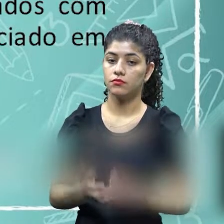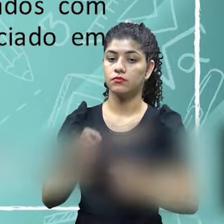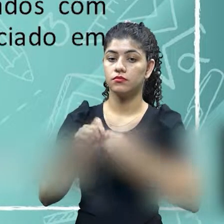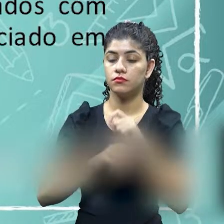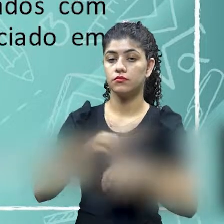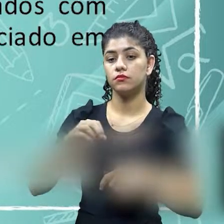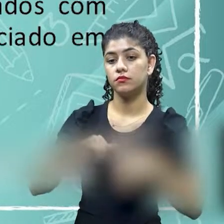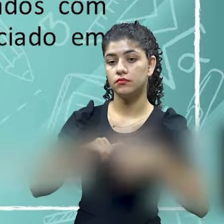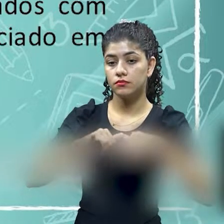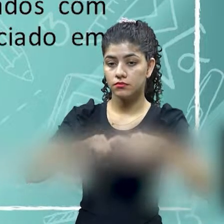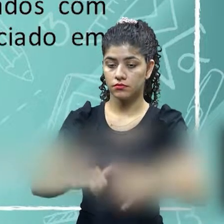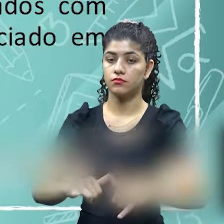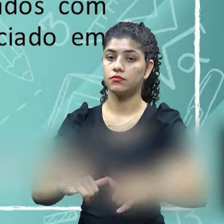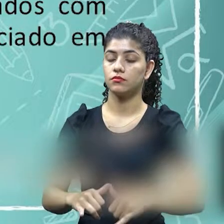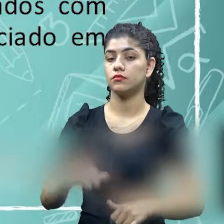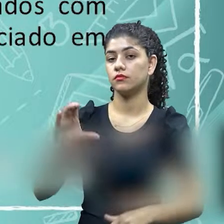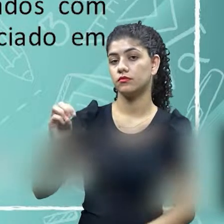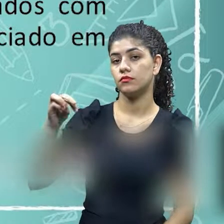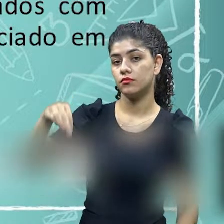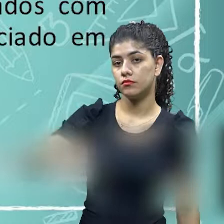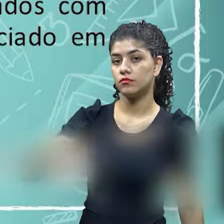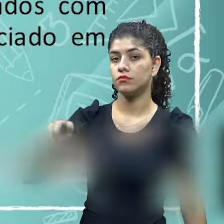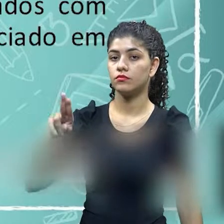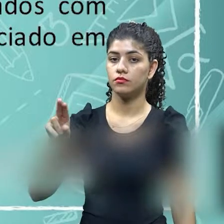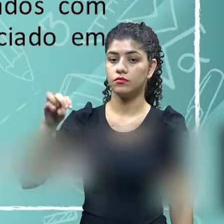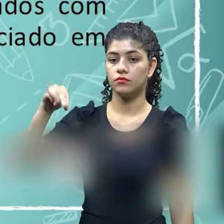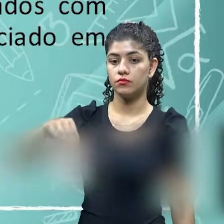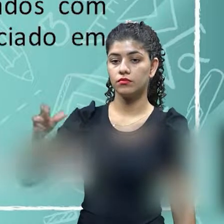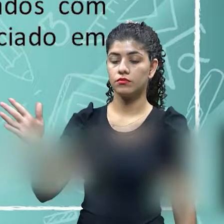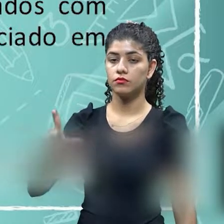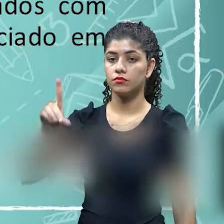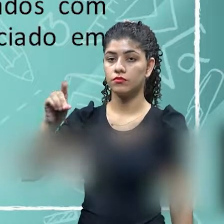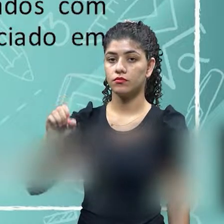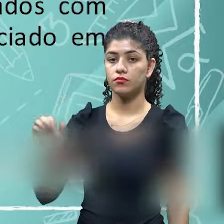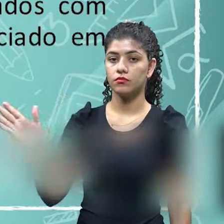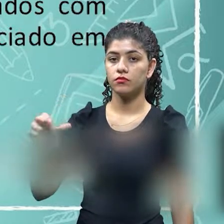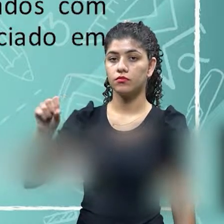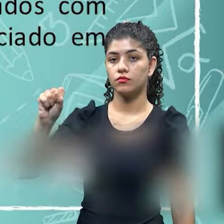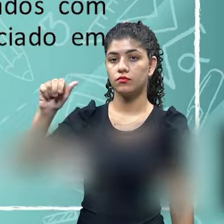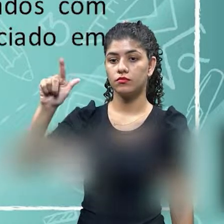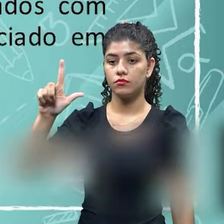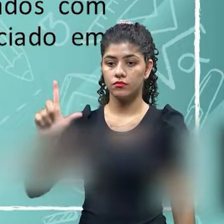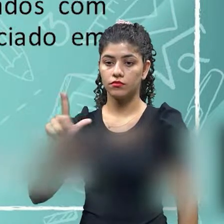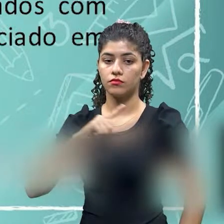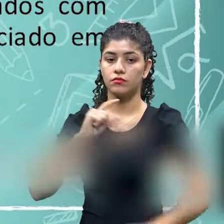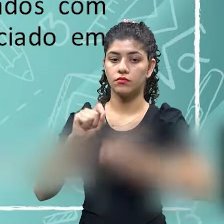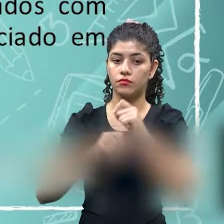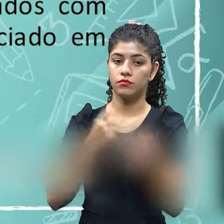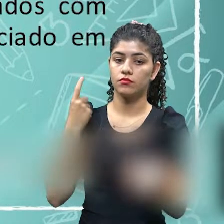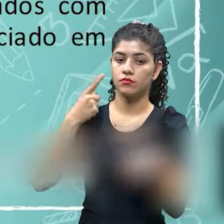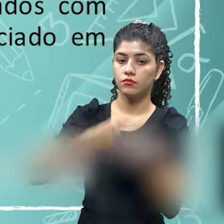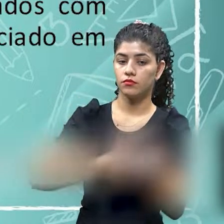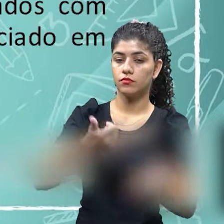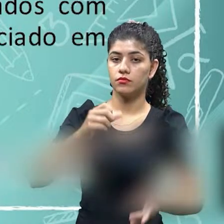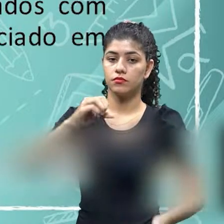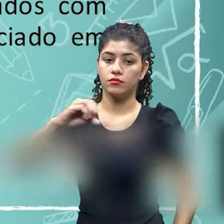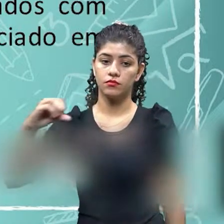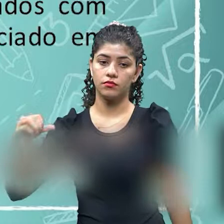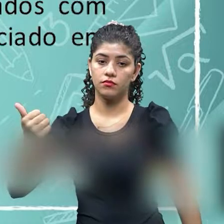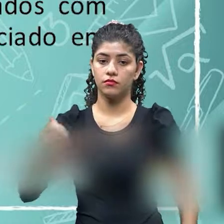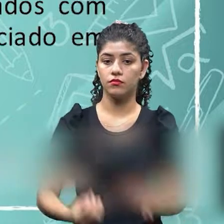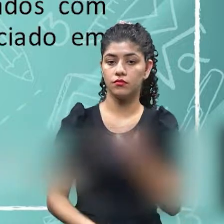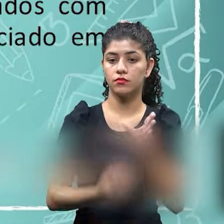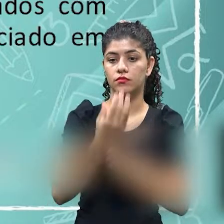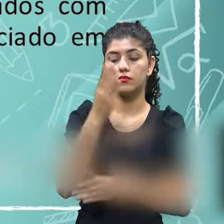é a abreviação de Mercado Comum do Sul. Foi criada em 1991 através do Tratado de Assunção. Foi criado